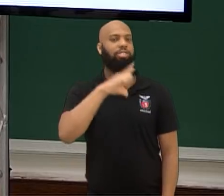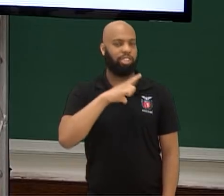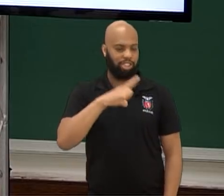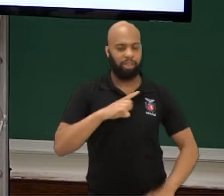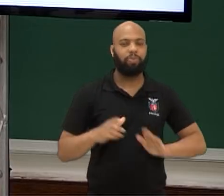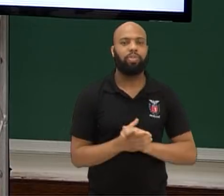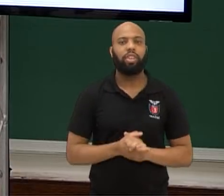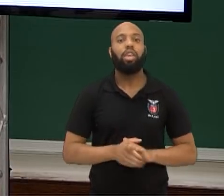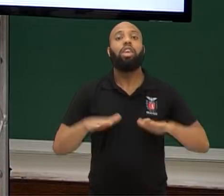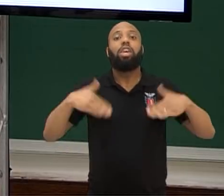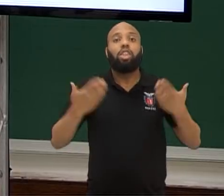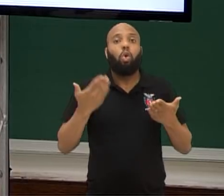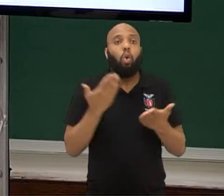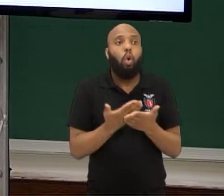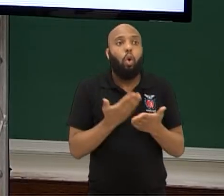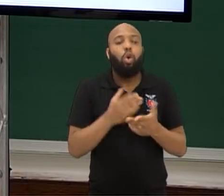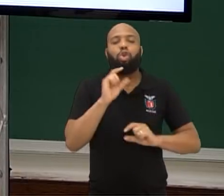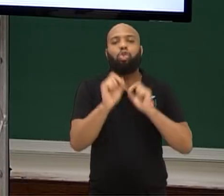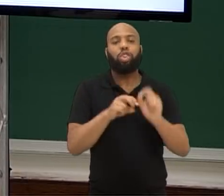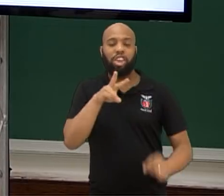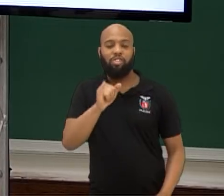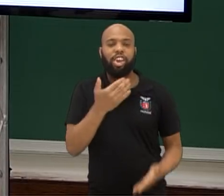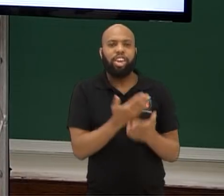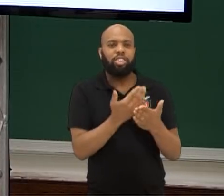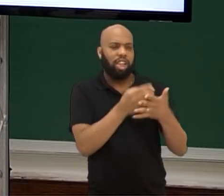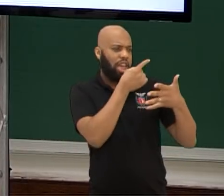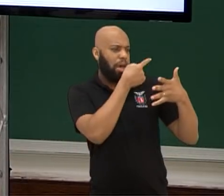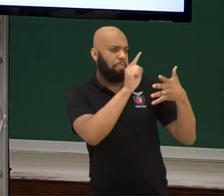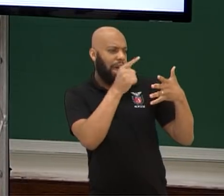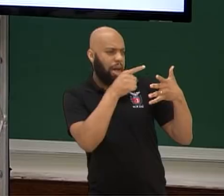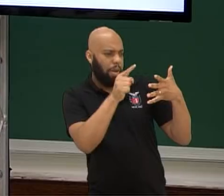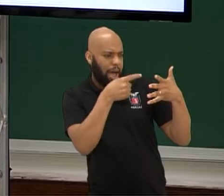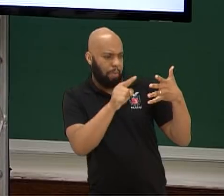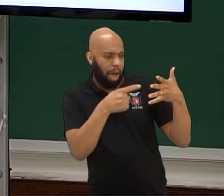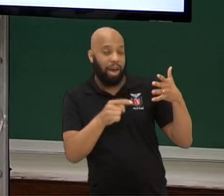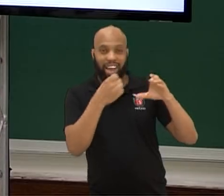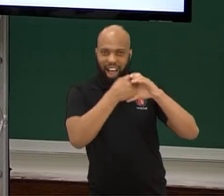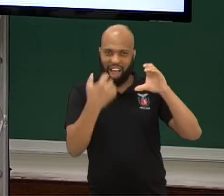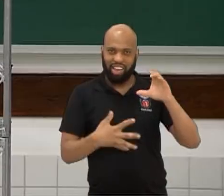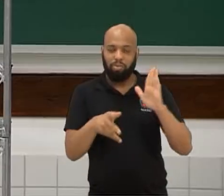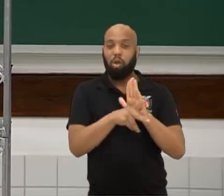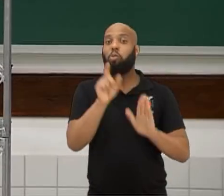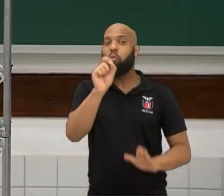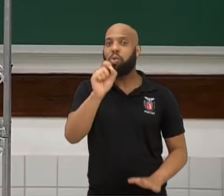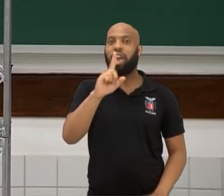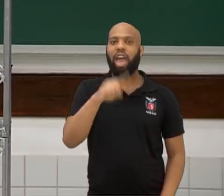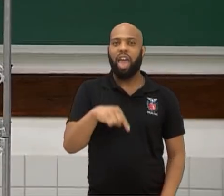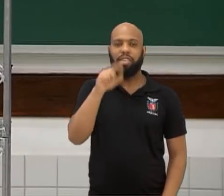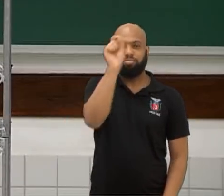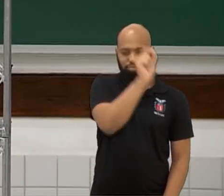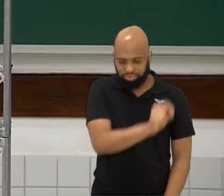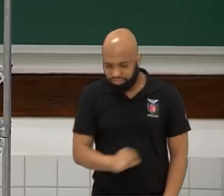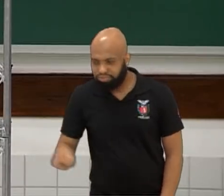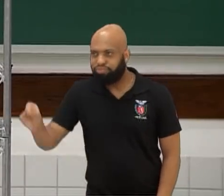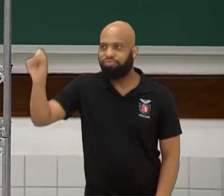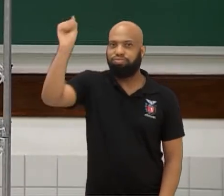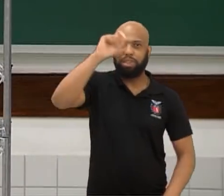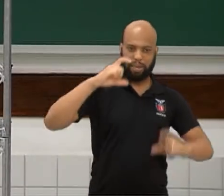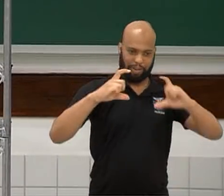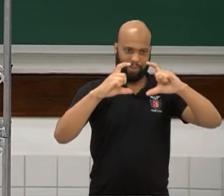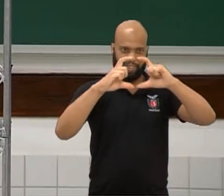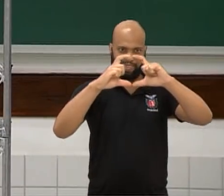hoje, nós vamos estudar os elementos da circunferência. Beleza? Então, vamos lá.